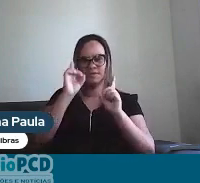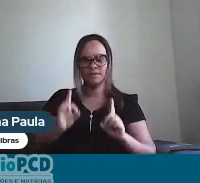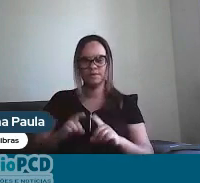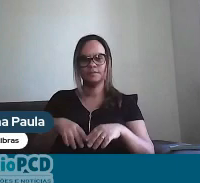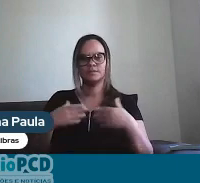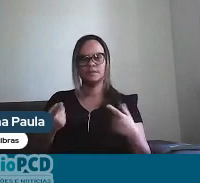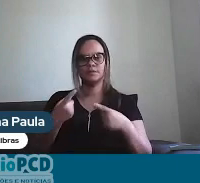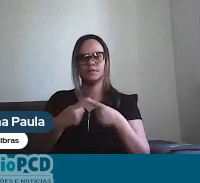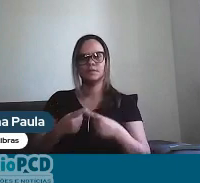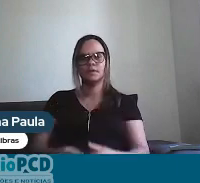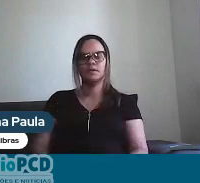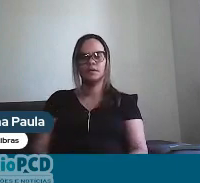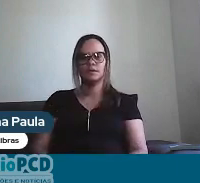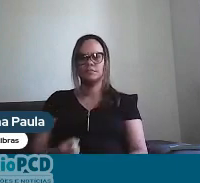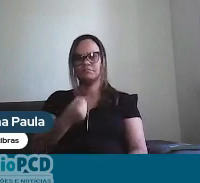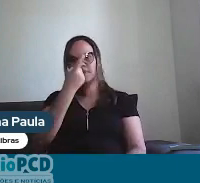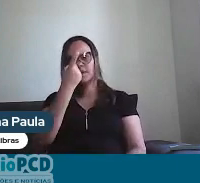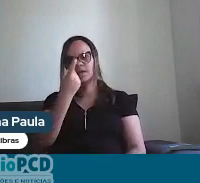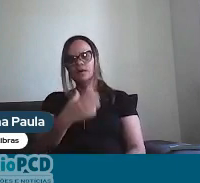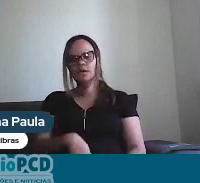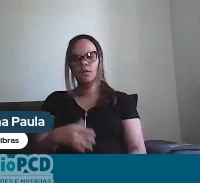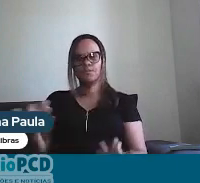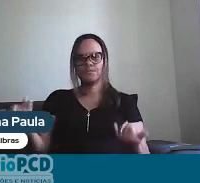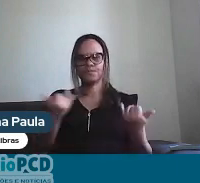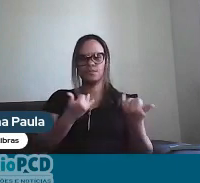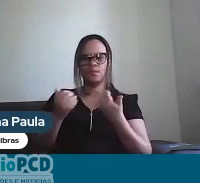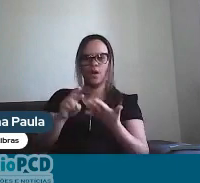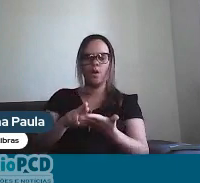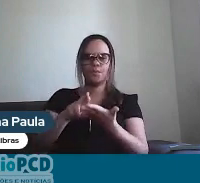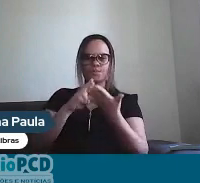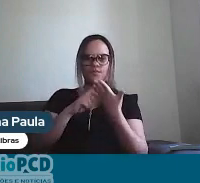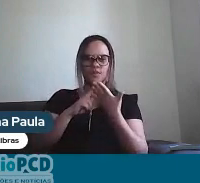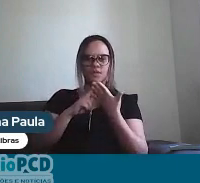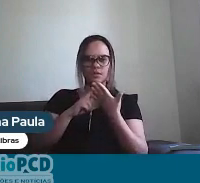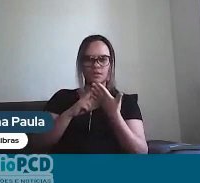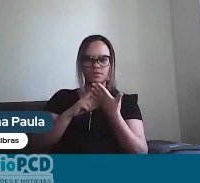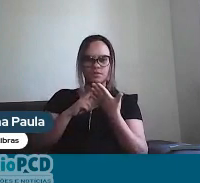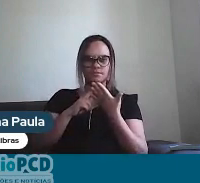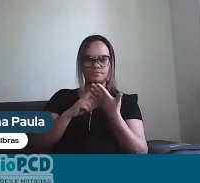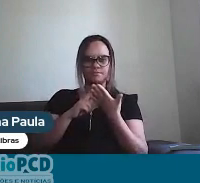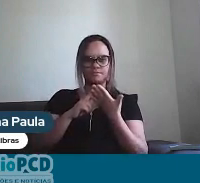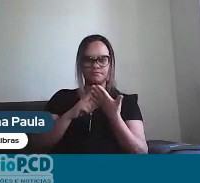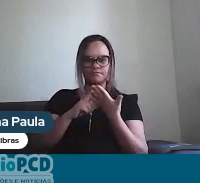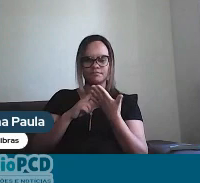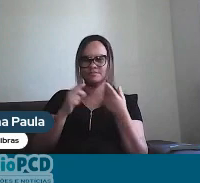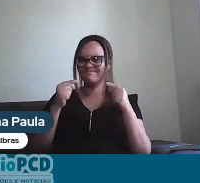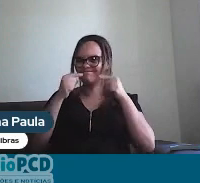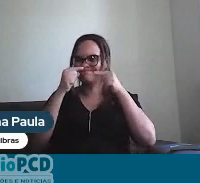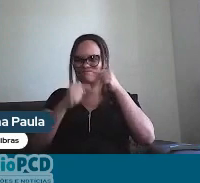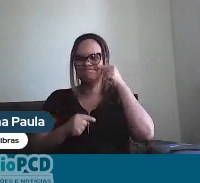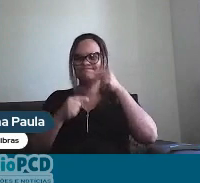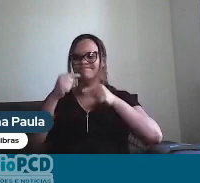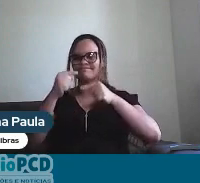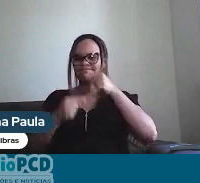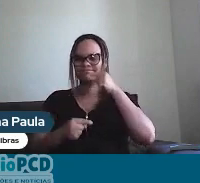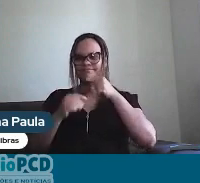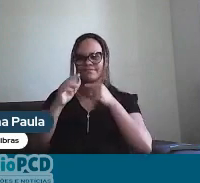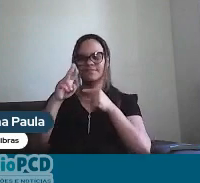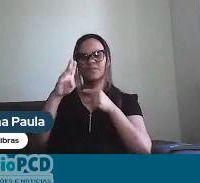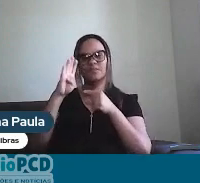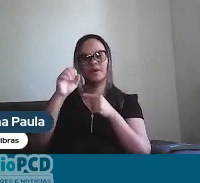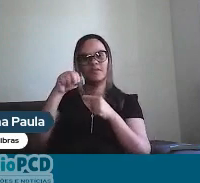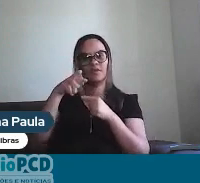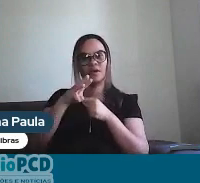que eu falo que é estranho? Porque eu já recebi resultados que, a meu ver, são completamente incoerentes. O IFBRM, ele